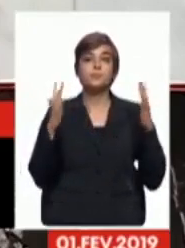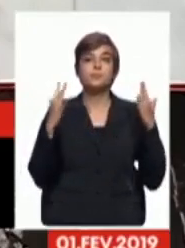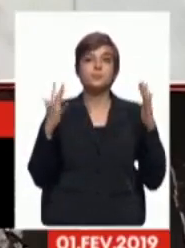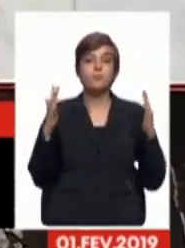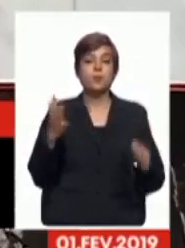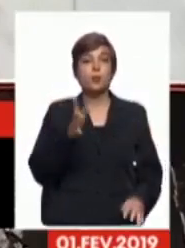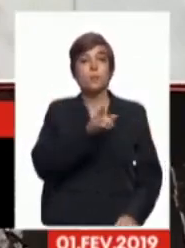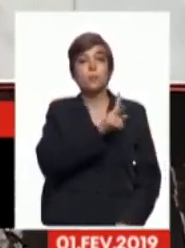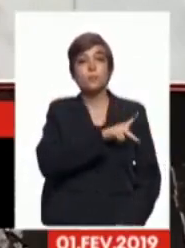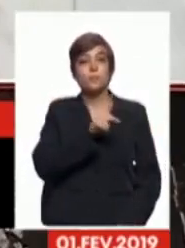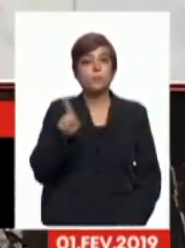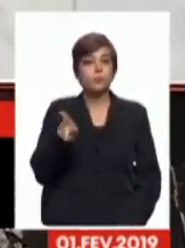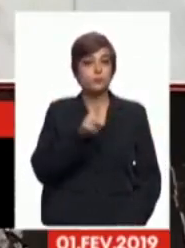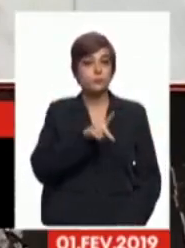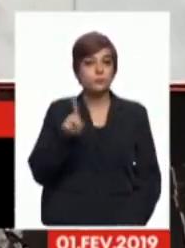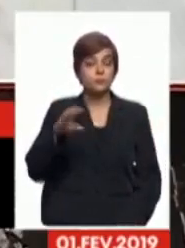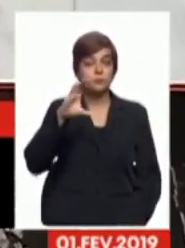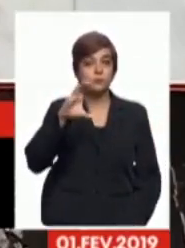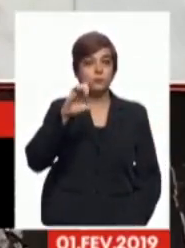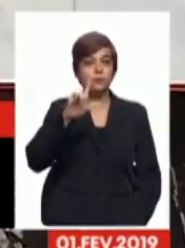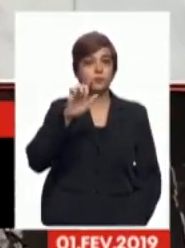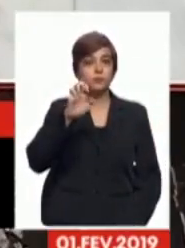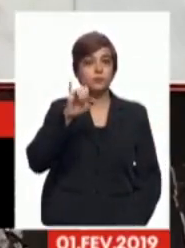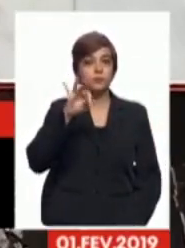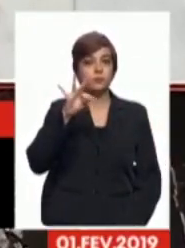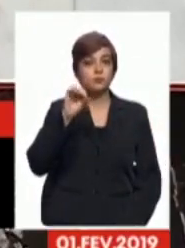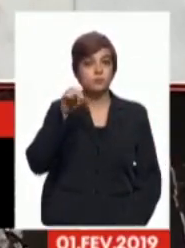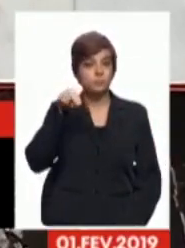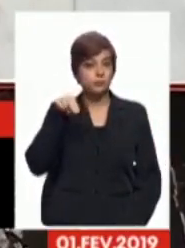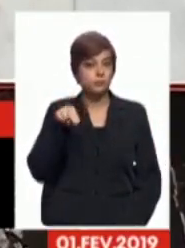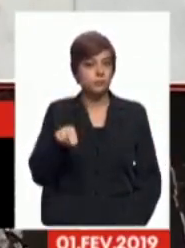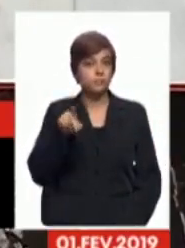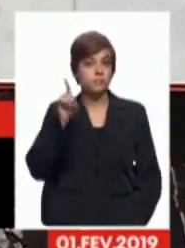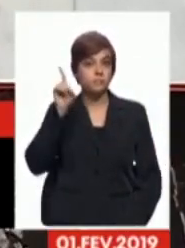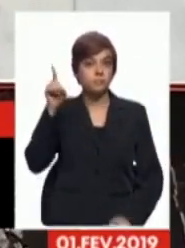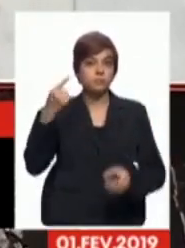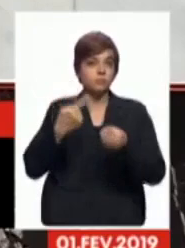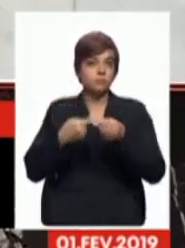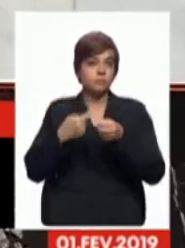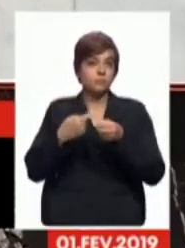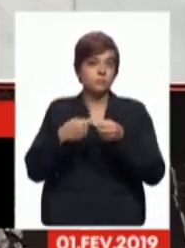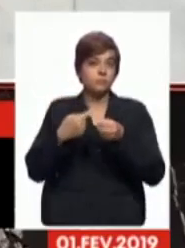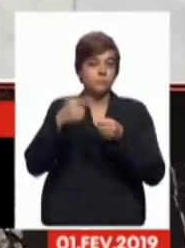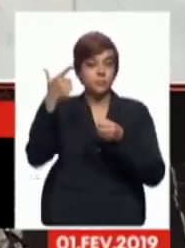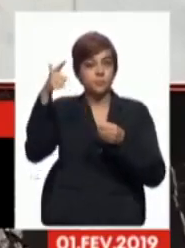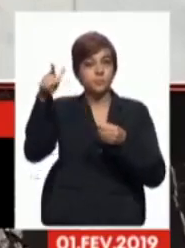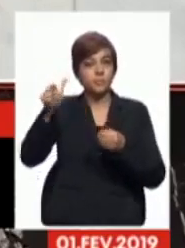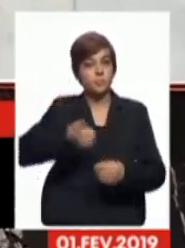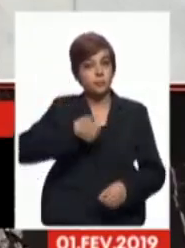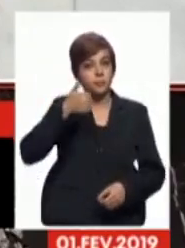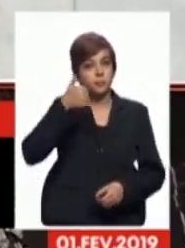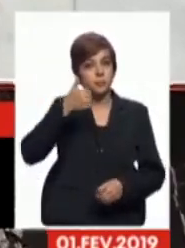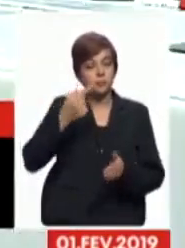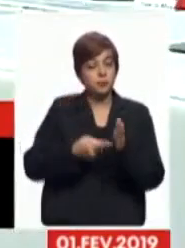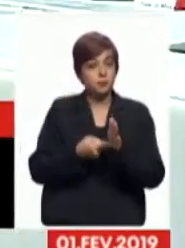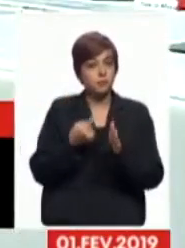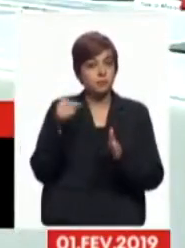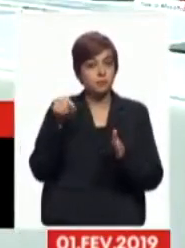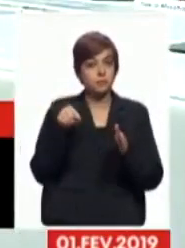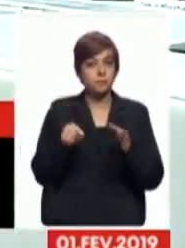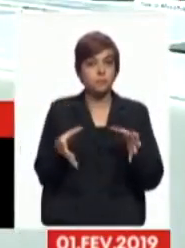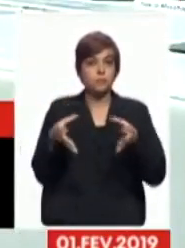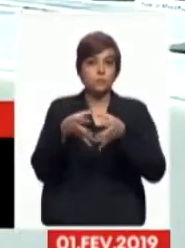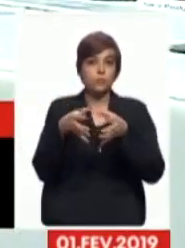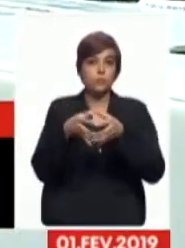Professor Cleiton, do DC, ele que é de Boa Esperança, está no primeiro mandato e faz parte do núcleo de